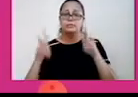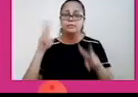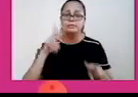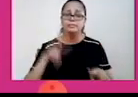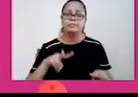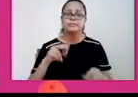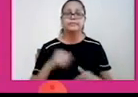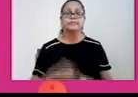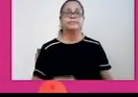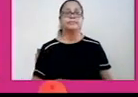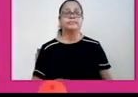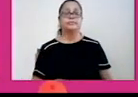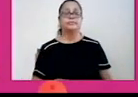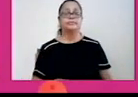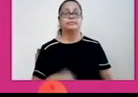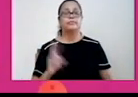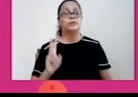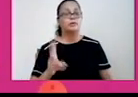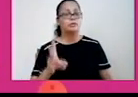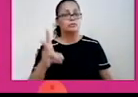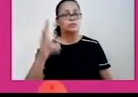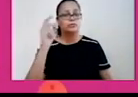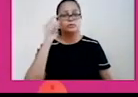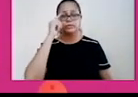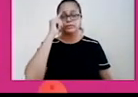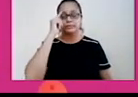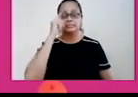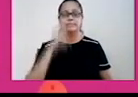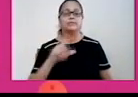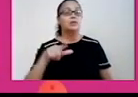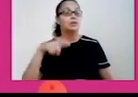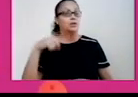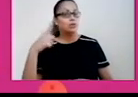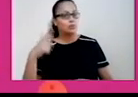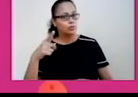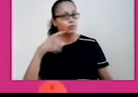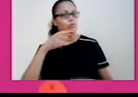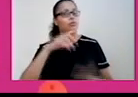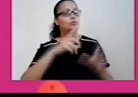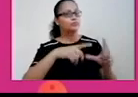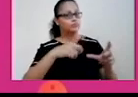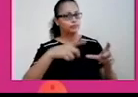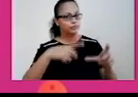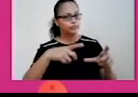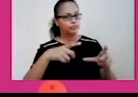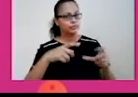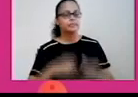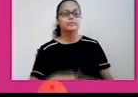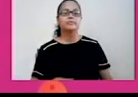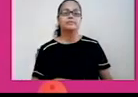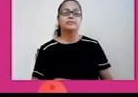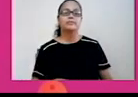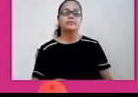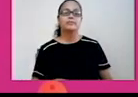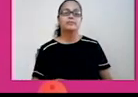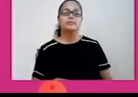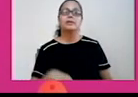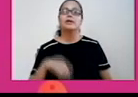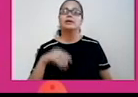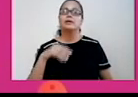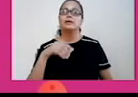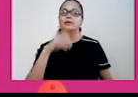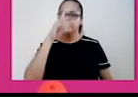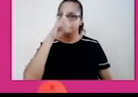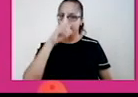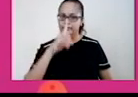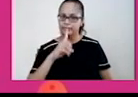Himalaia. Continuando. E a outra região que a gente viu no mapa anterior, que é aquela região que está na cor amarela, que não está